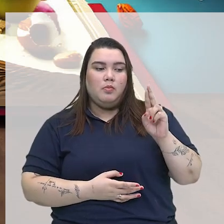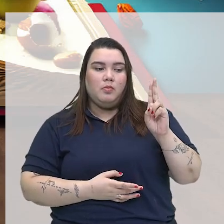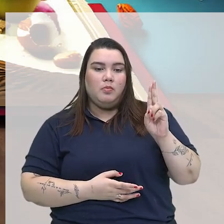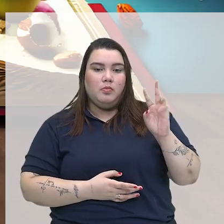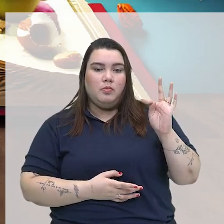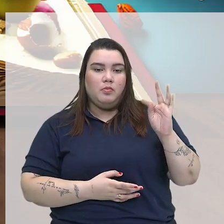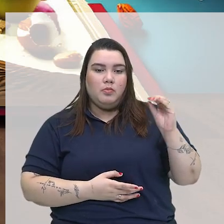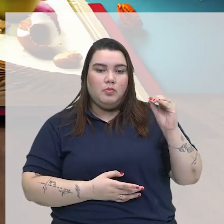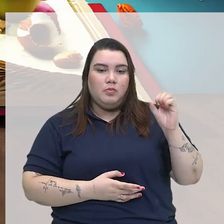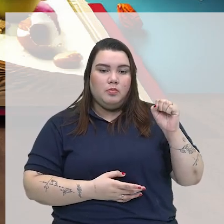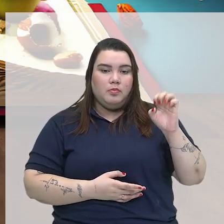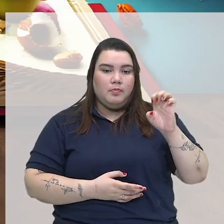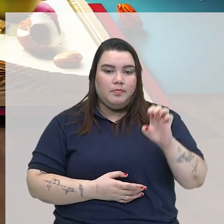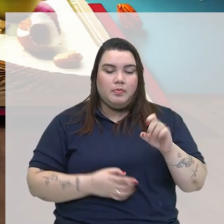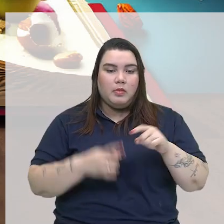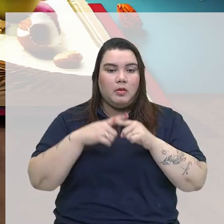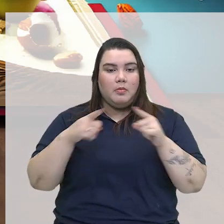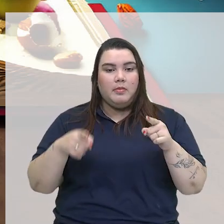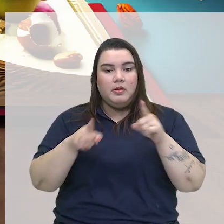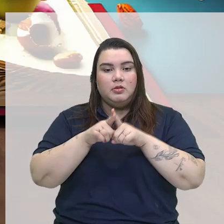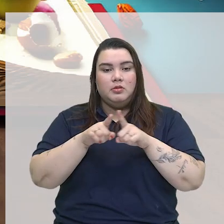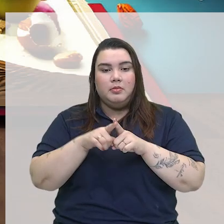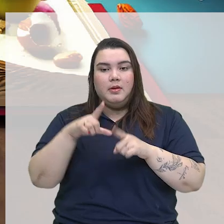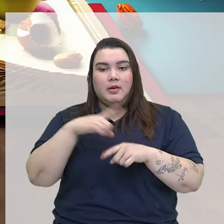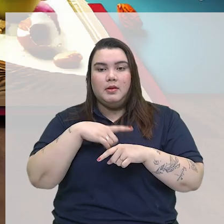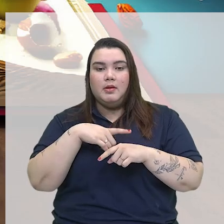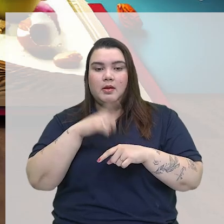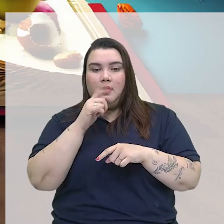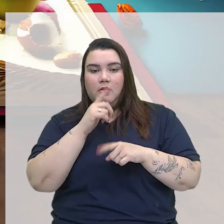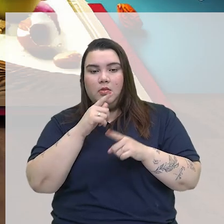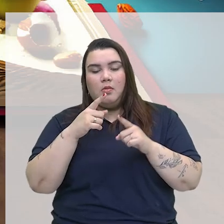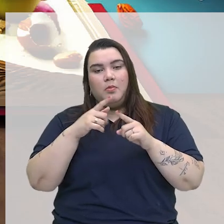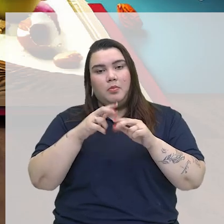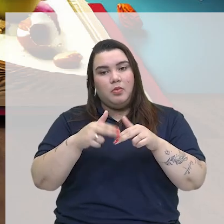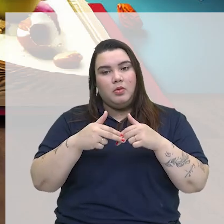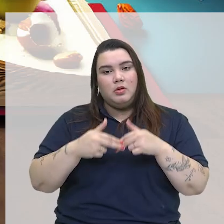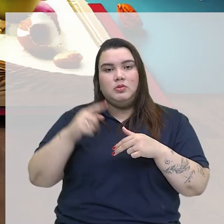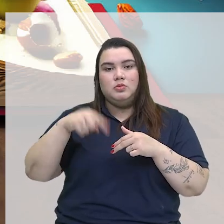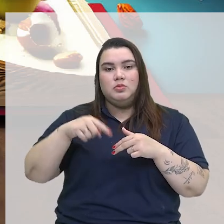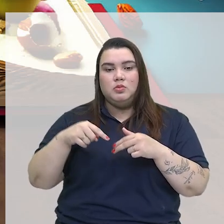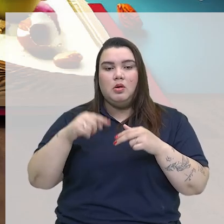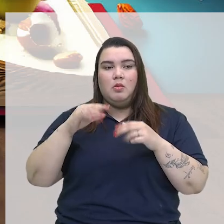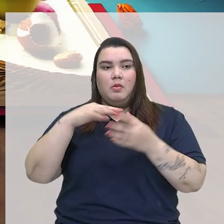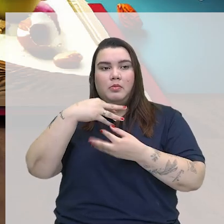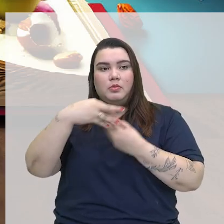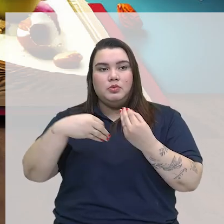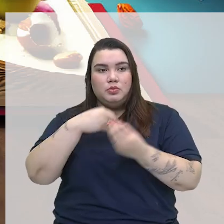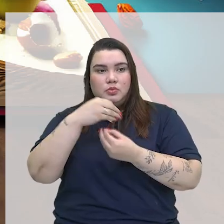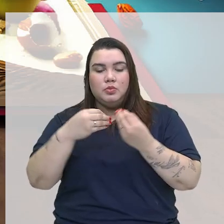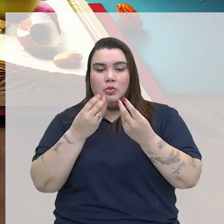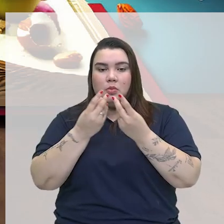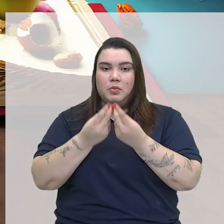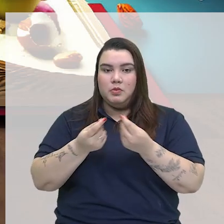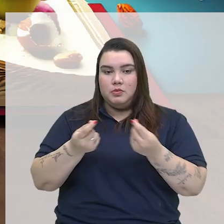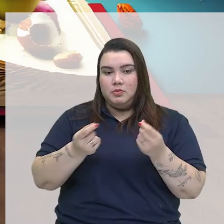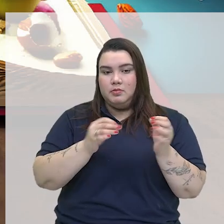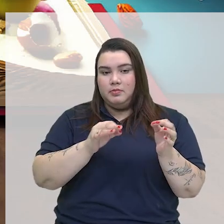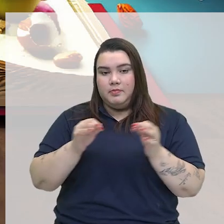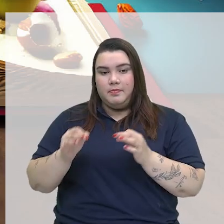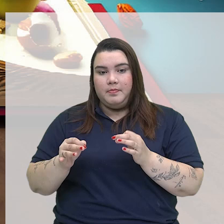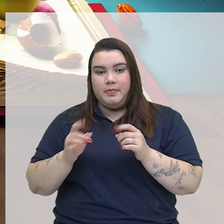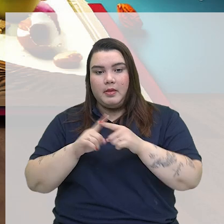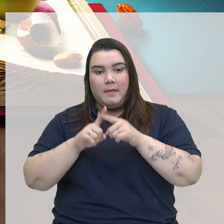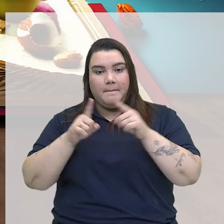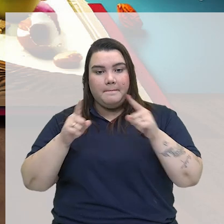no suco da laranja, mas também tem água. Por isso que é uma composição homogênea, porque não dá para você distinguir uma coisa da outra.